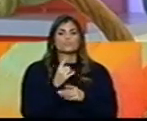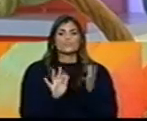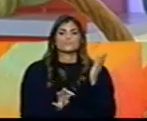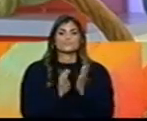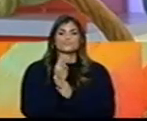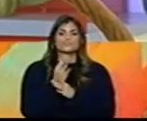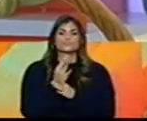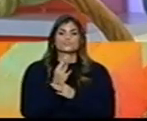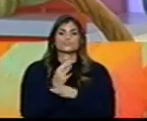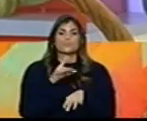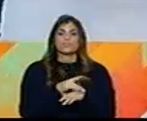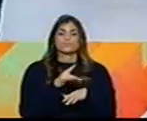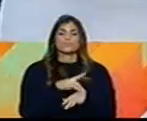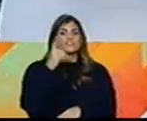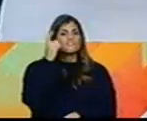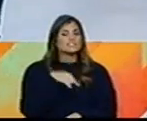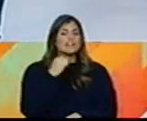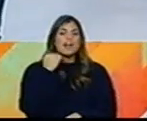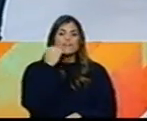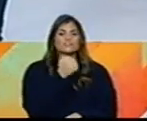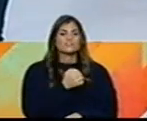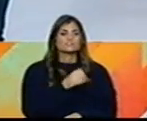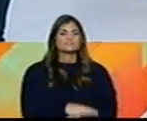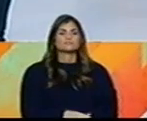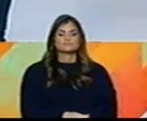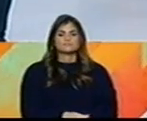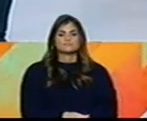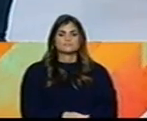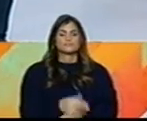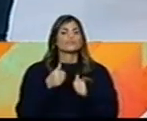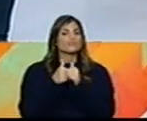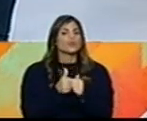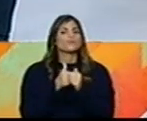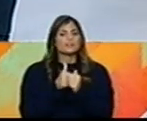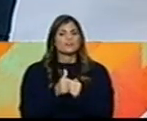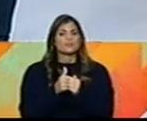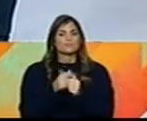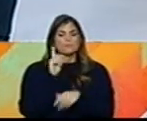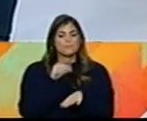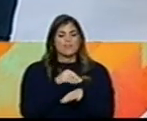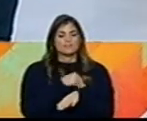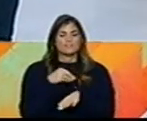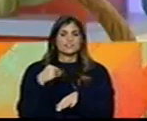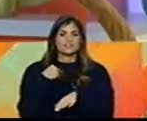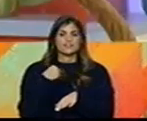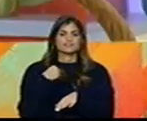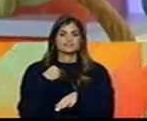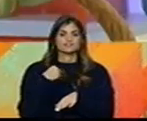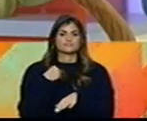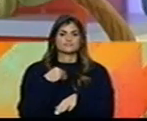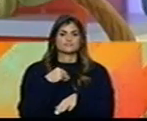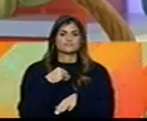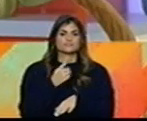do Suribachi tinha uma doença física grave e foi acompanhada por uma médica na medicina convencional, de nome